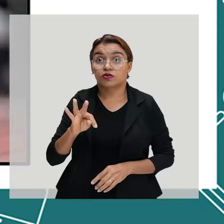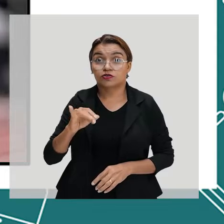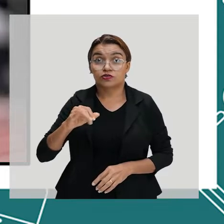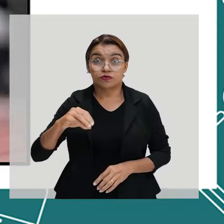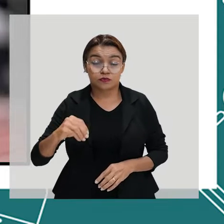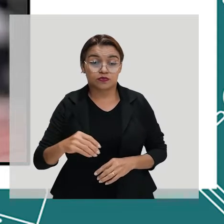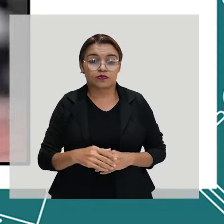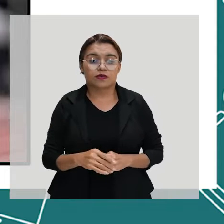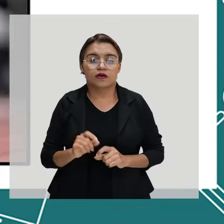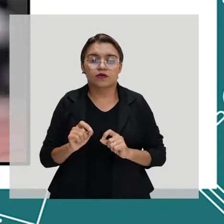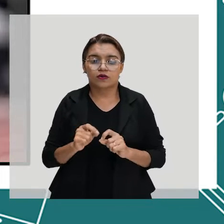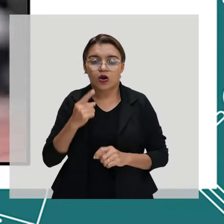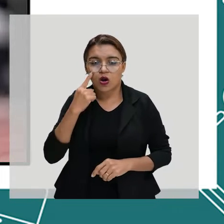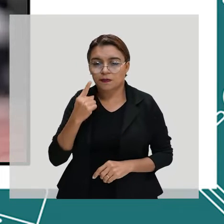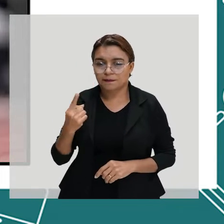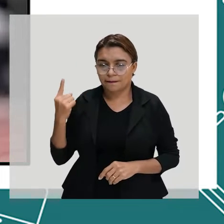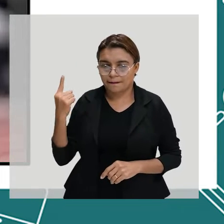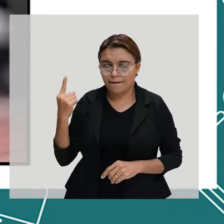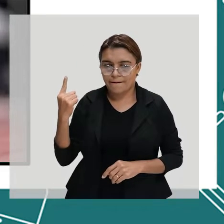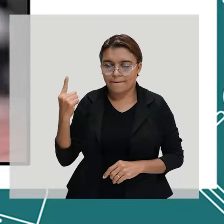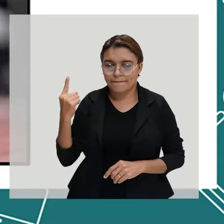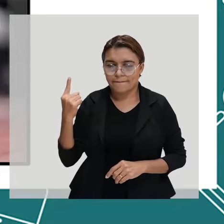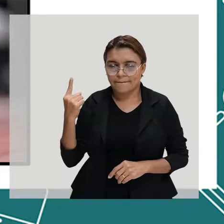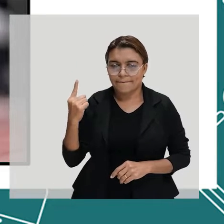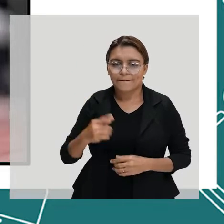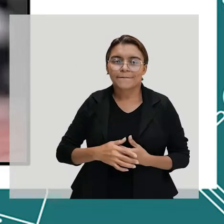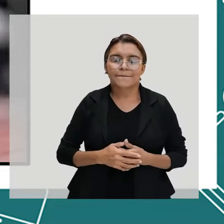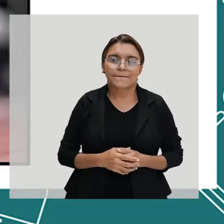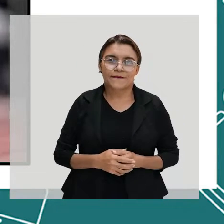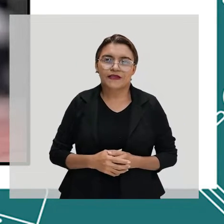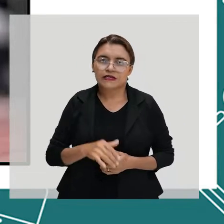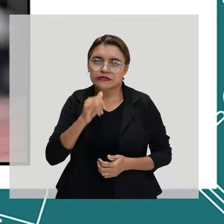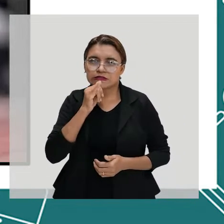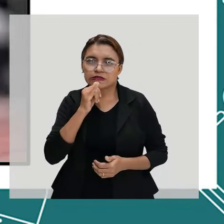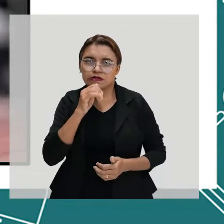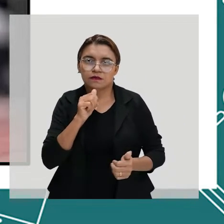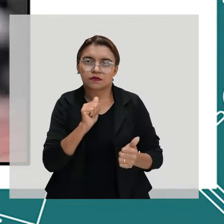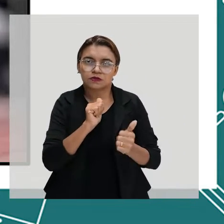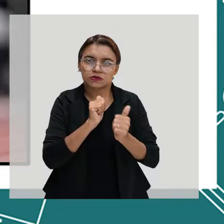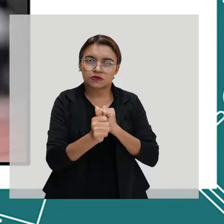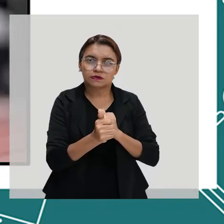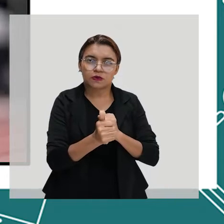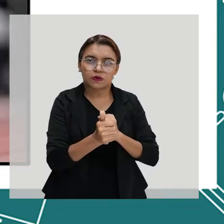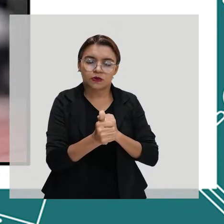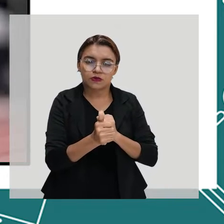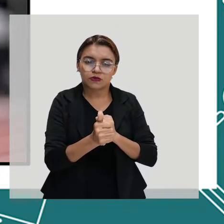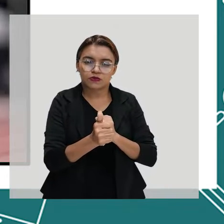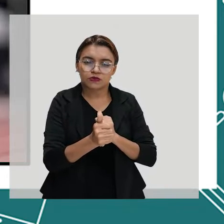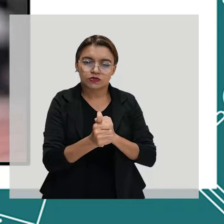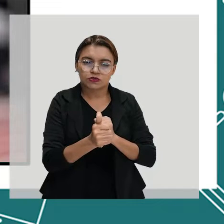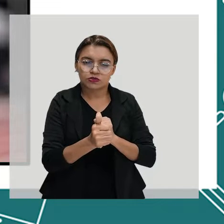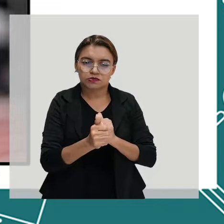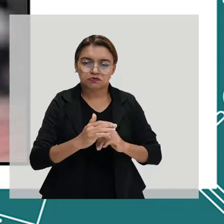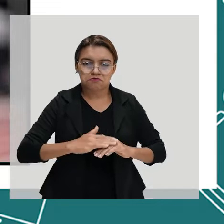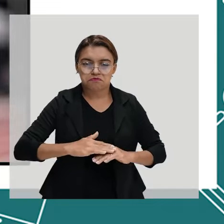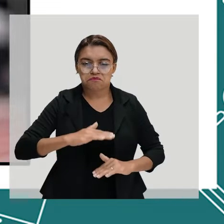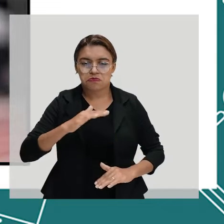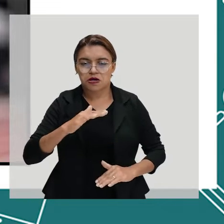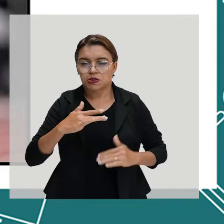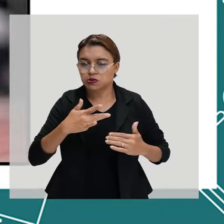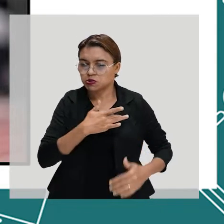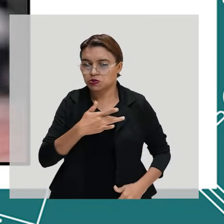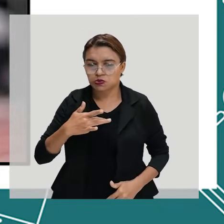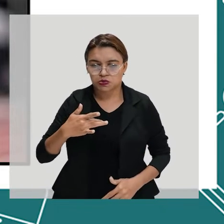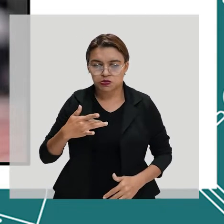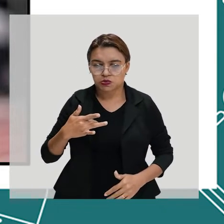justamente isso aqui para você só quando nós vamos falar de esporte de alto rendimento por é sempre eu vou falar agora aqui de